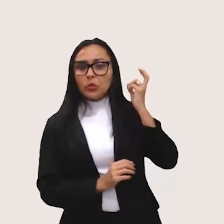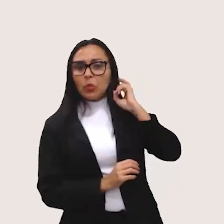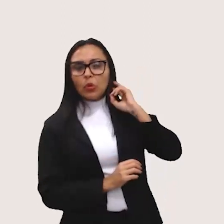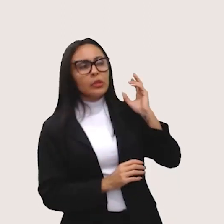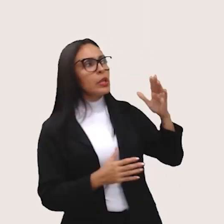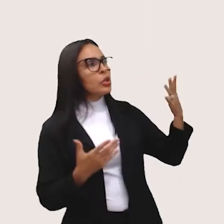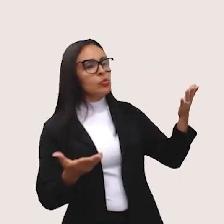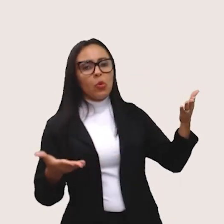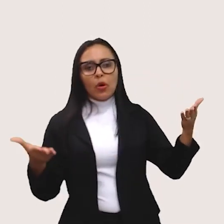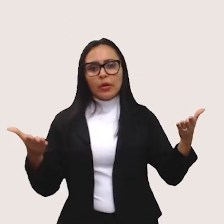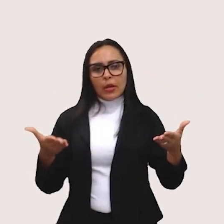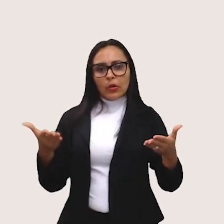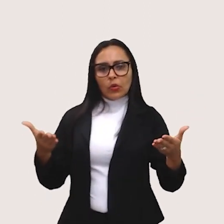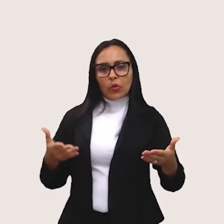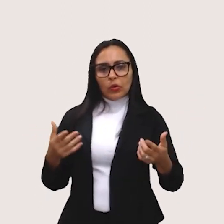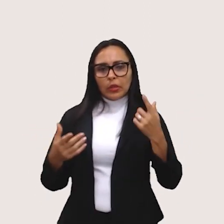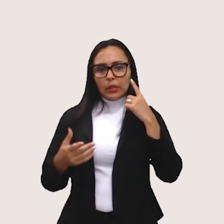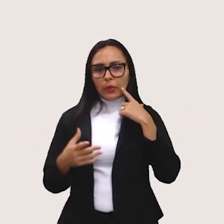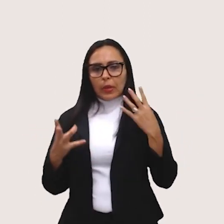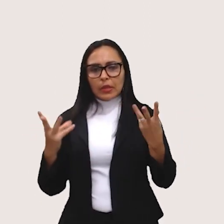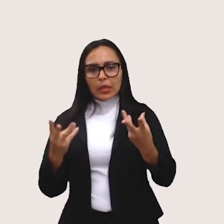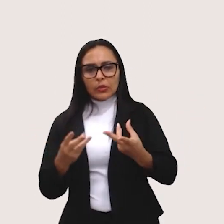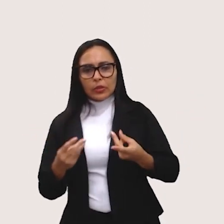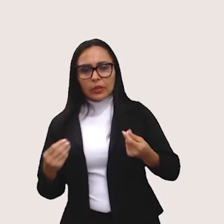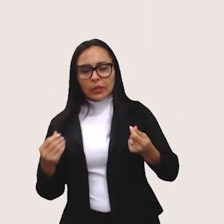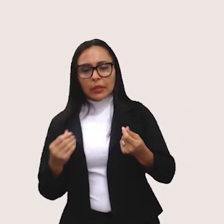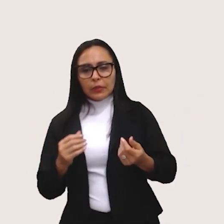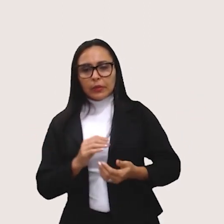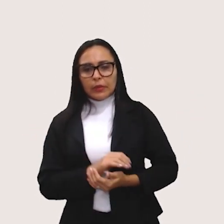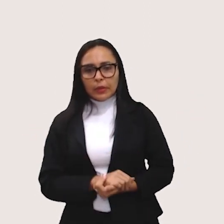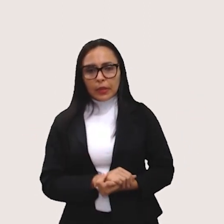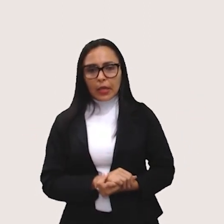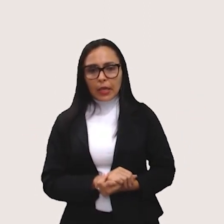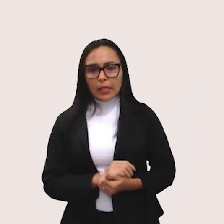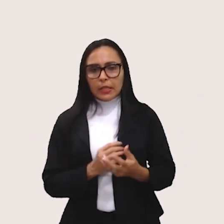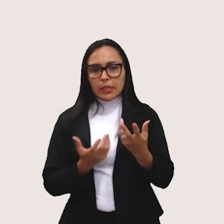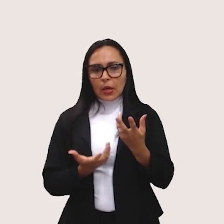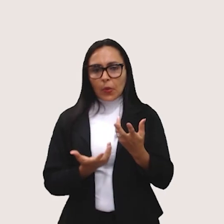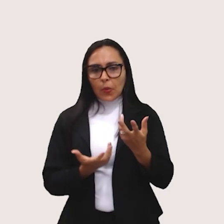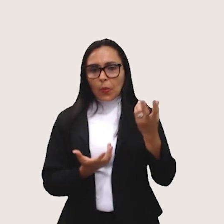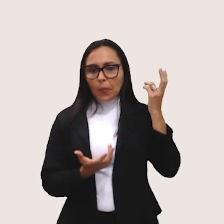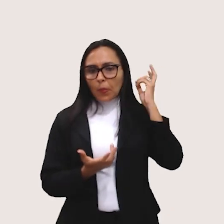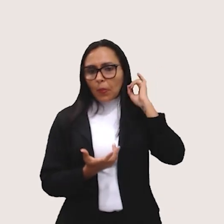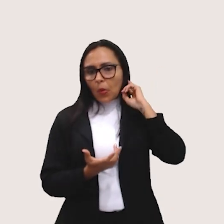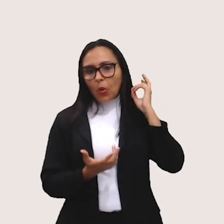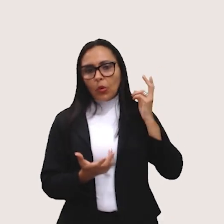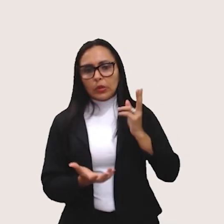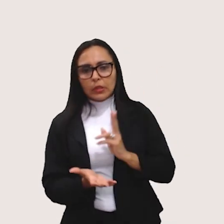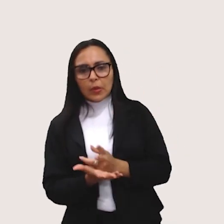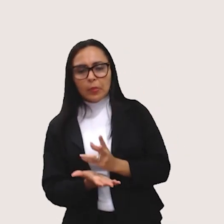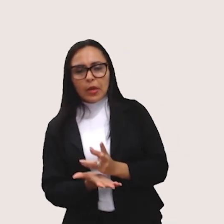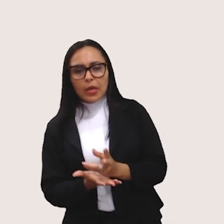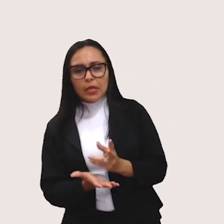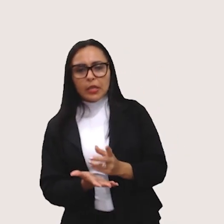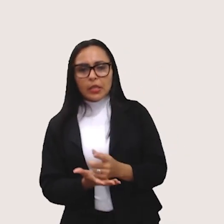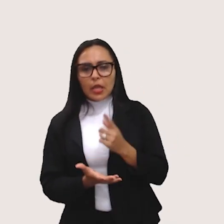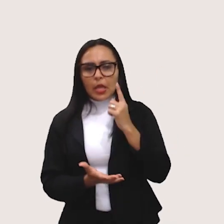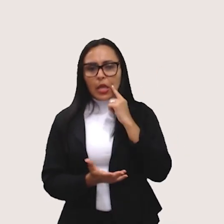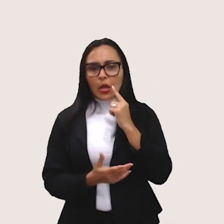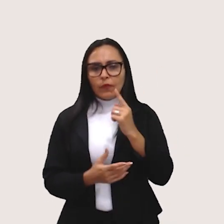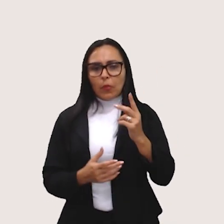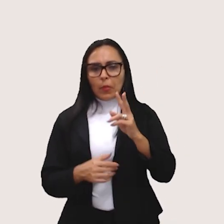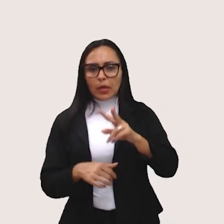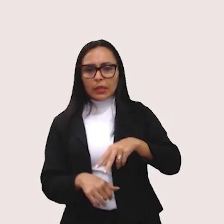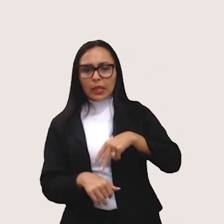agora, vede, na bruta ardência orgânica da sede, morde minha goela, ígneo, escaldante molho. Vou mandar levantar